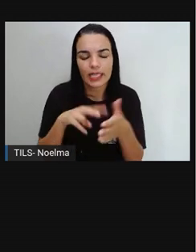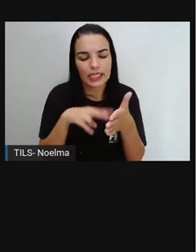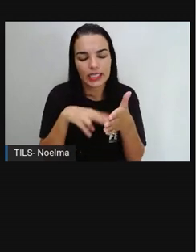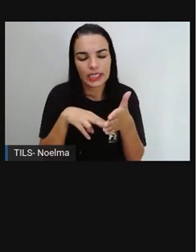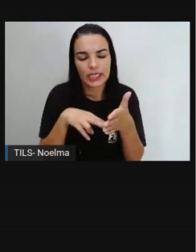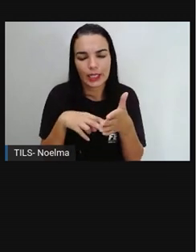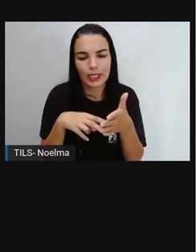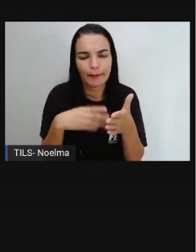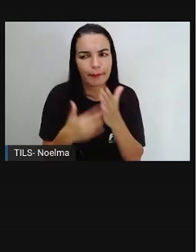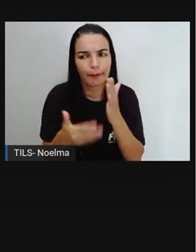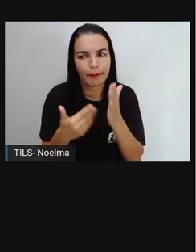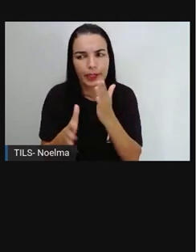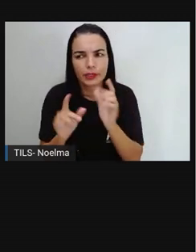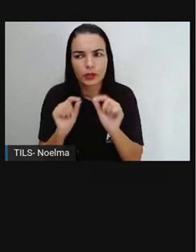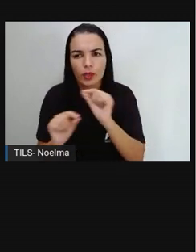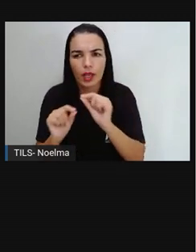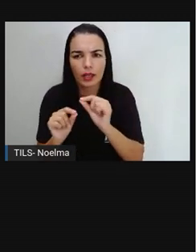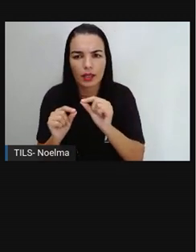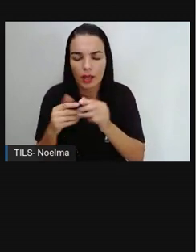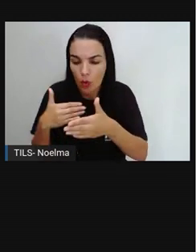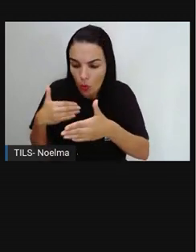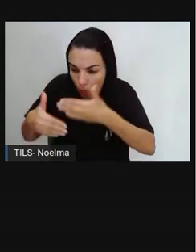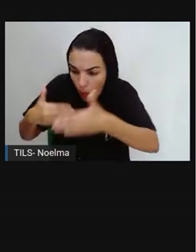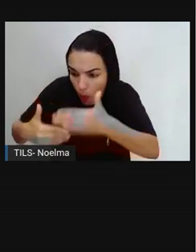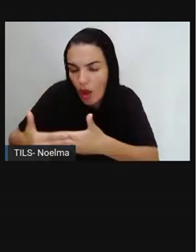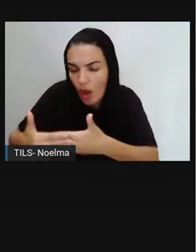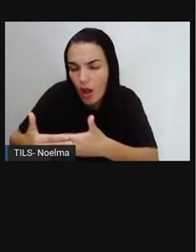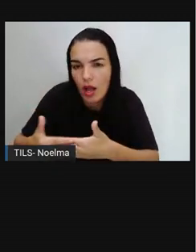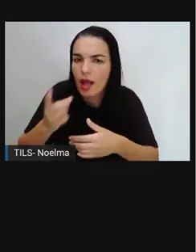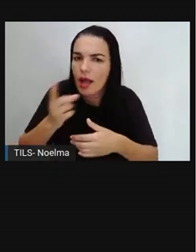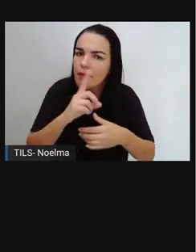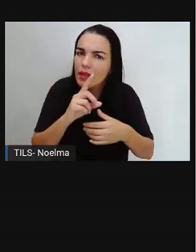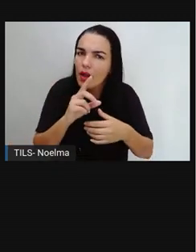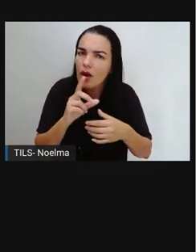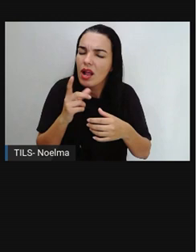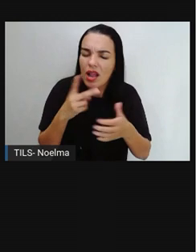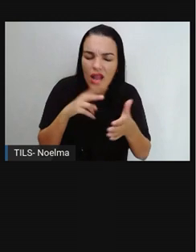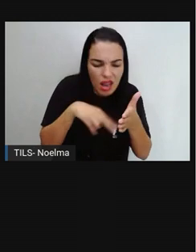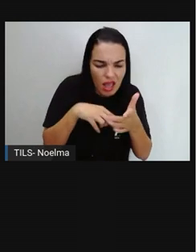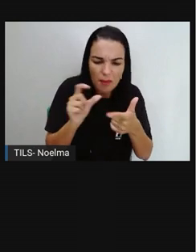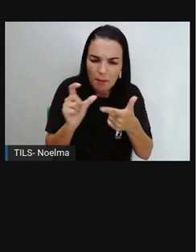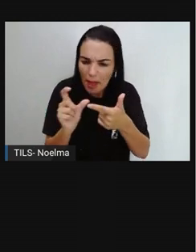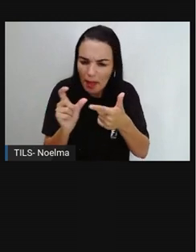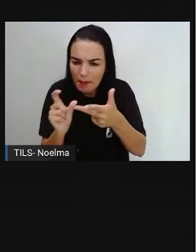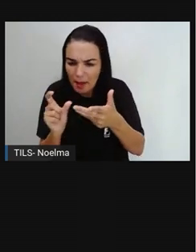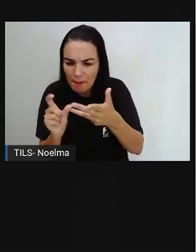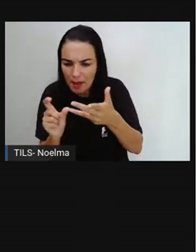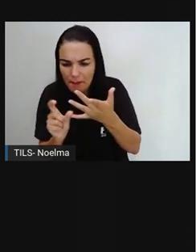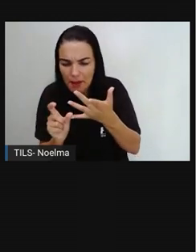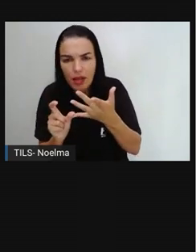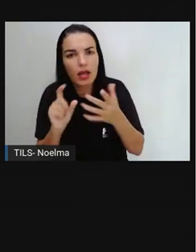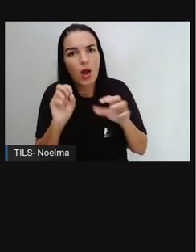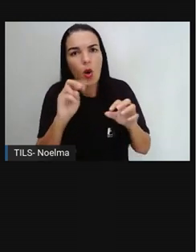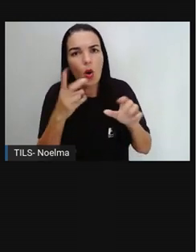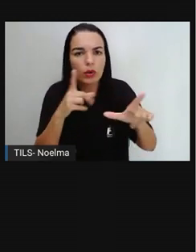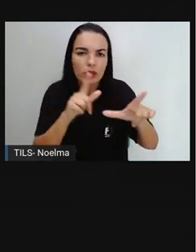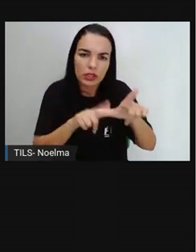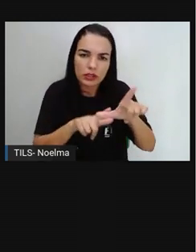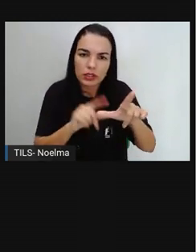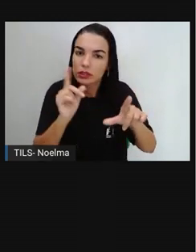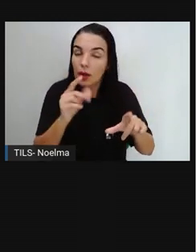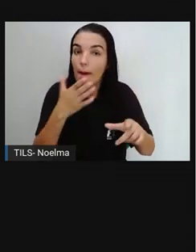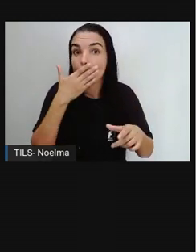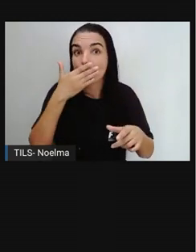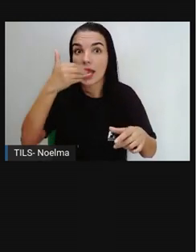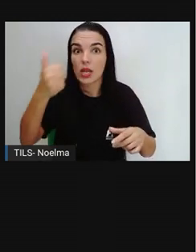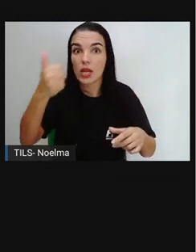que é muito importante. A gente não lê letra por letra, sílaba por sílaba. Quanto mais fluentes formos na leitura, maior a